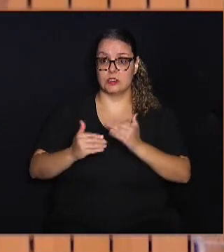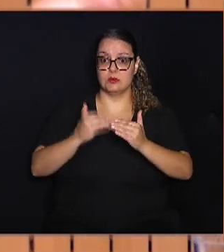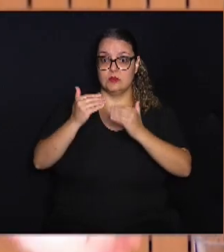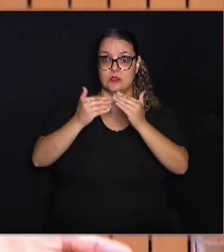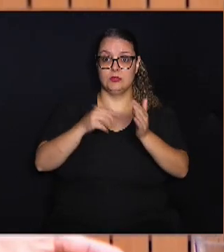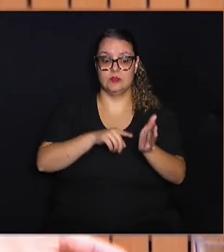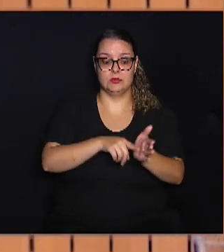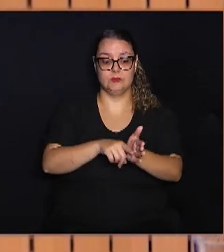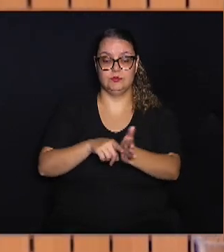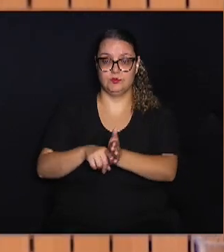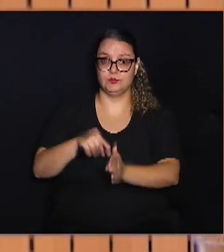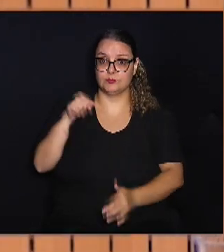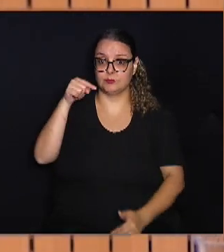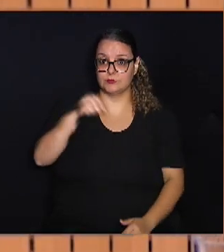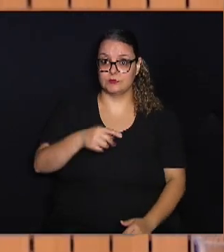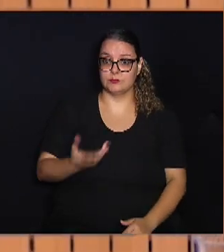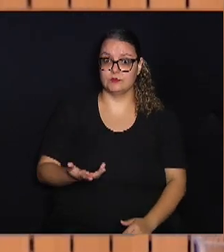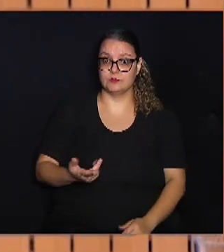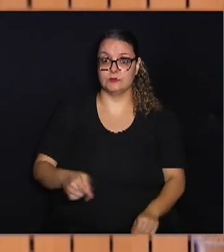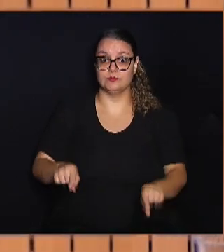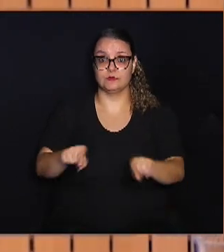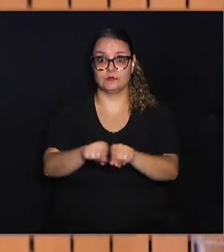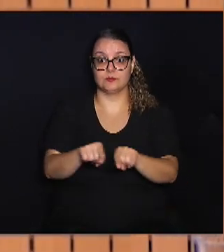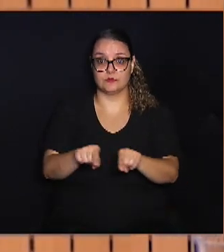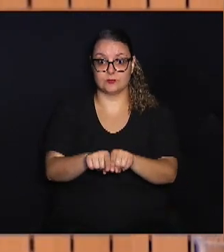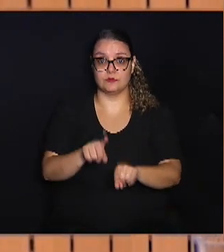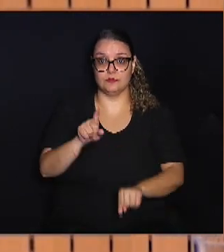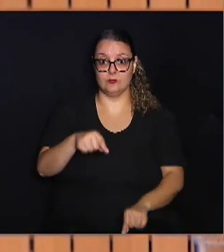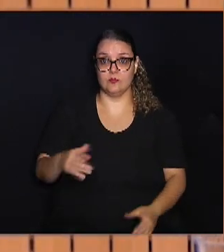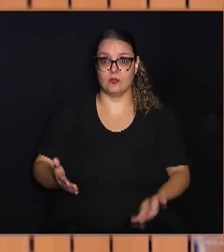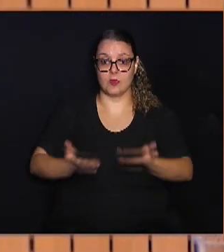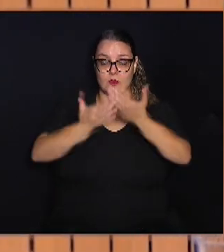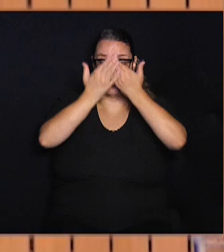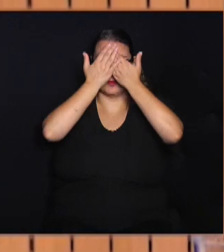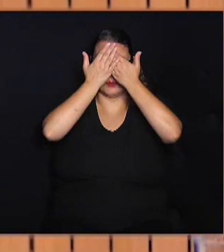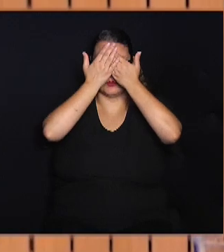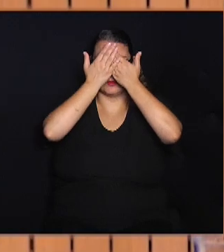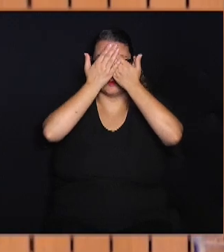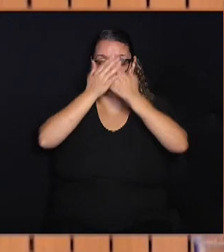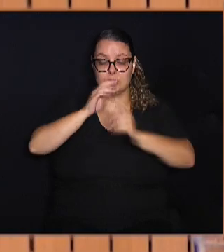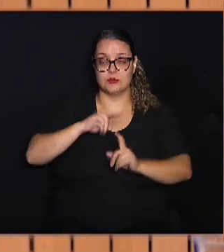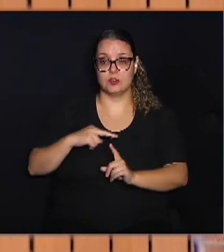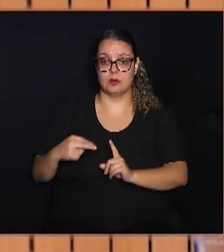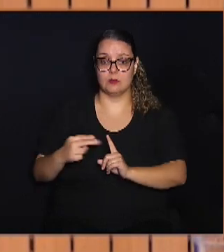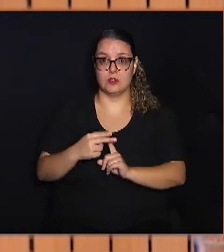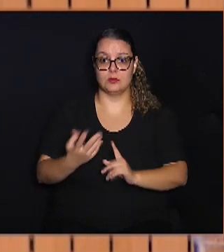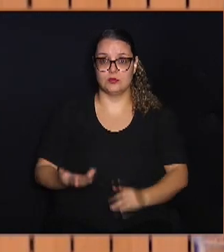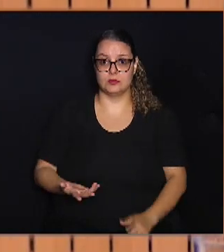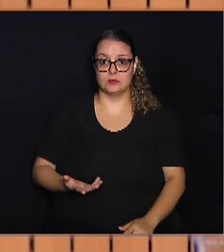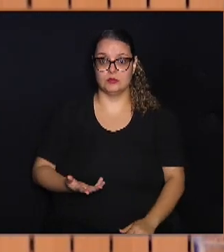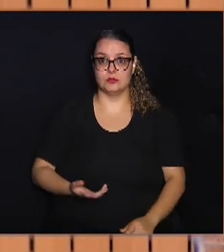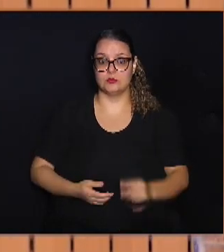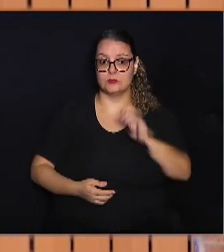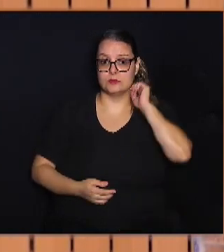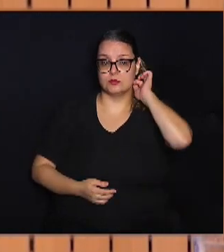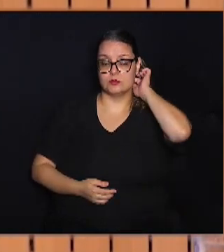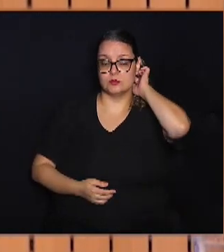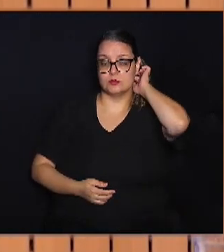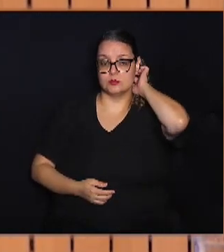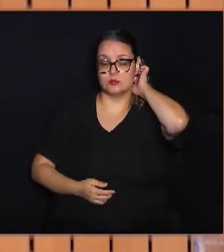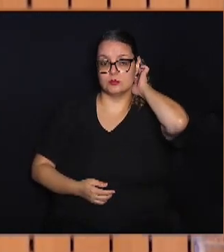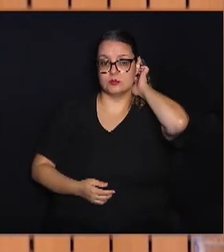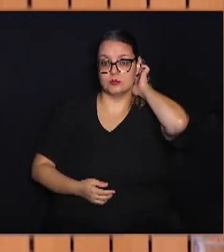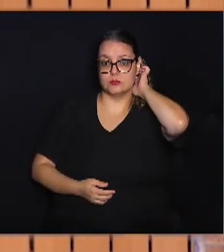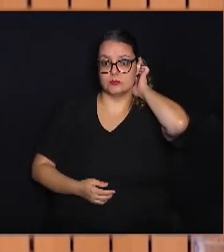pesquisa ali, além disso, também é negacionista do ponto de vista que não desprestigia